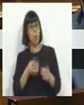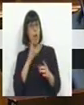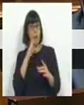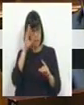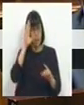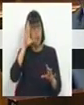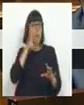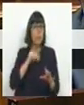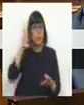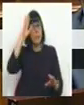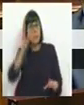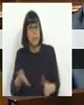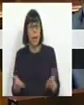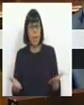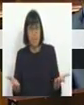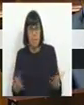sei se sabe.